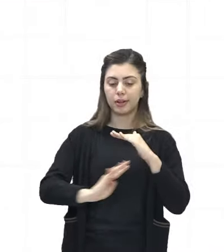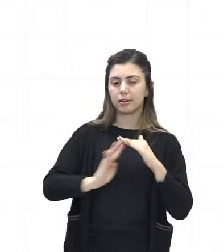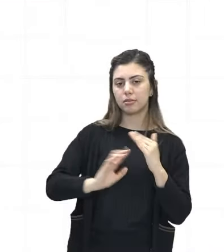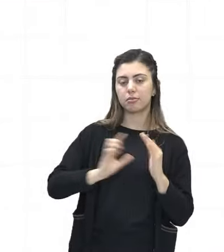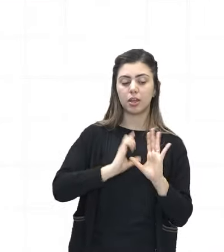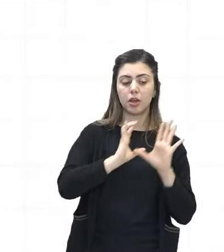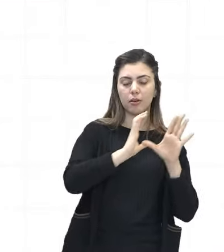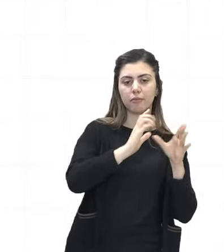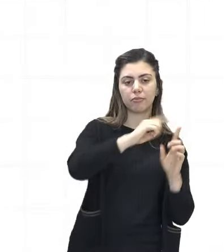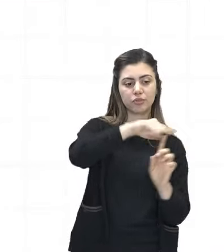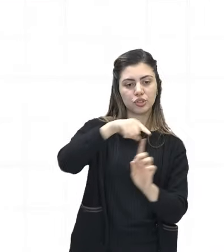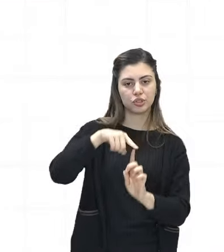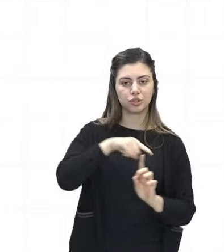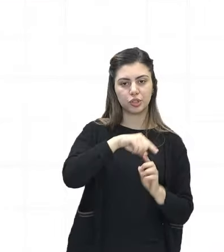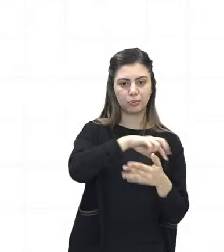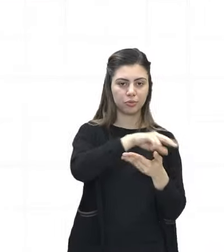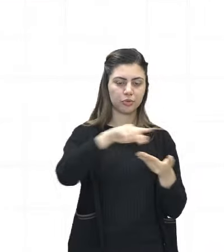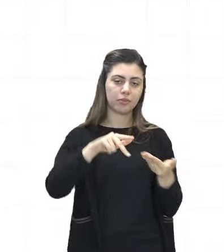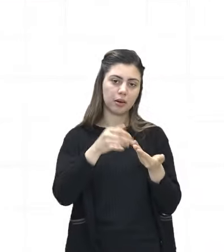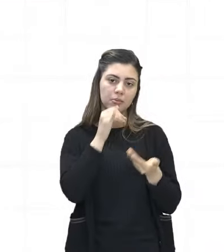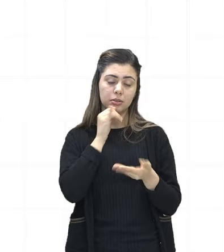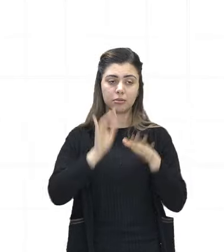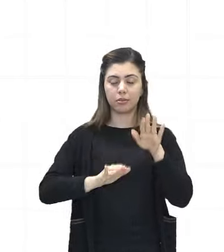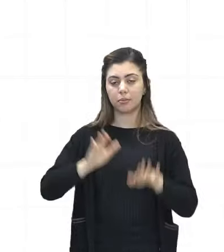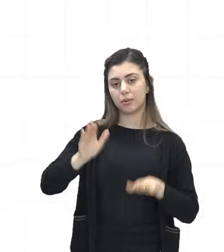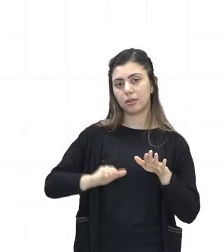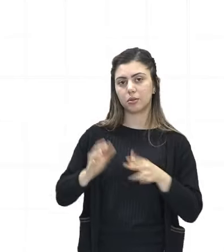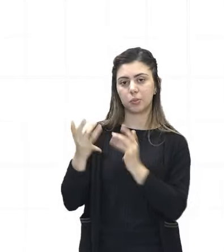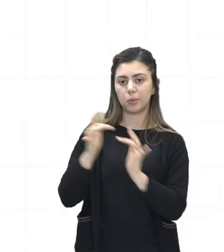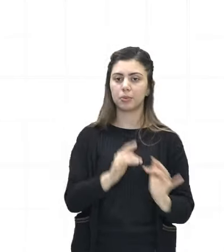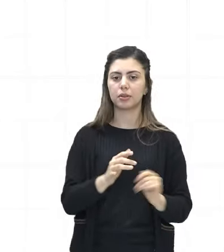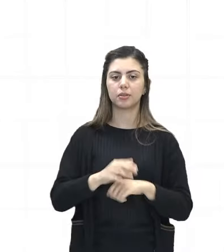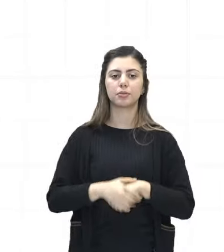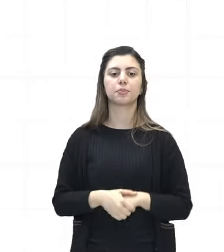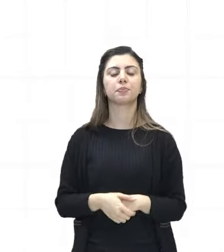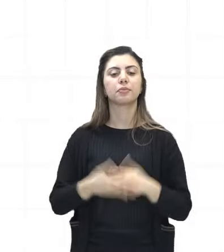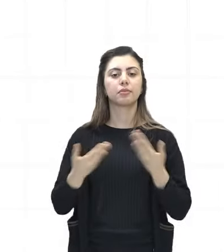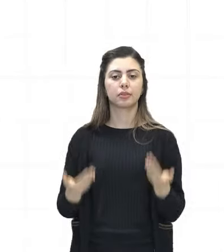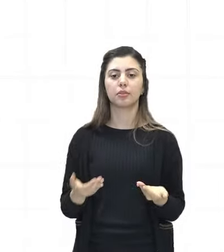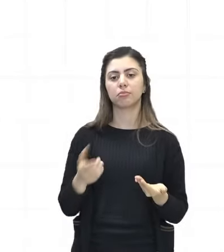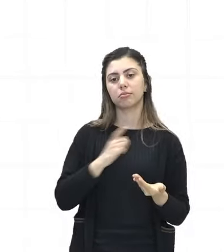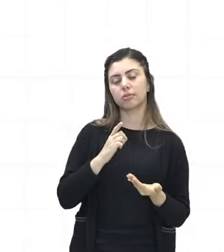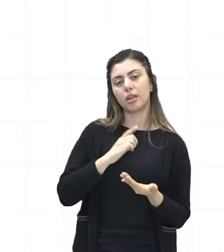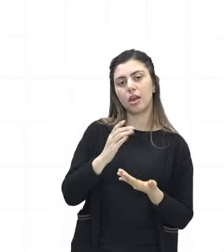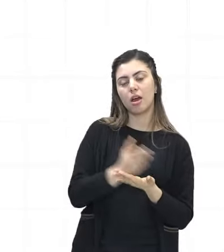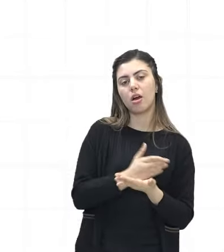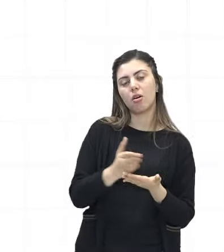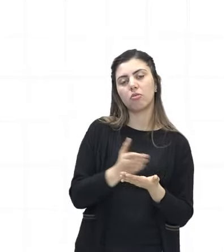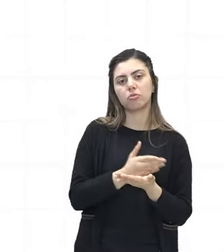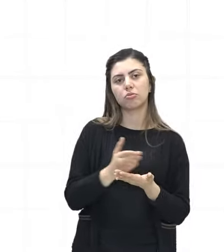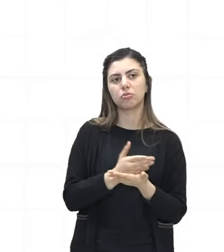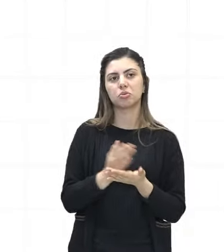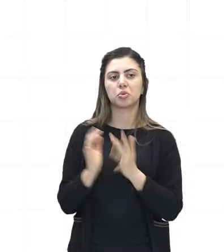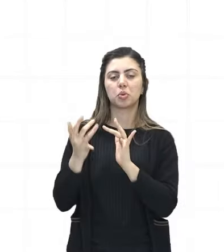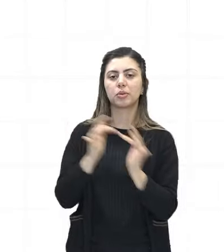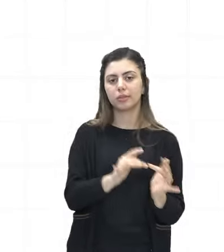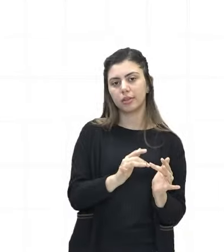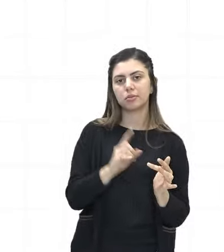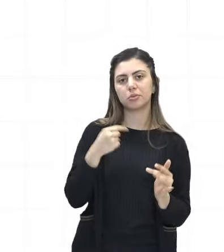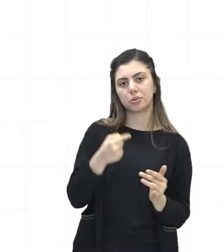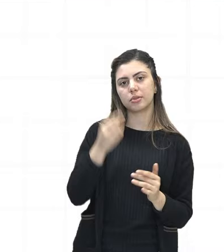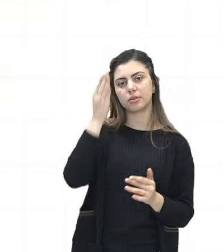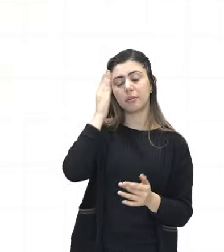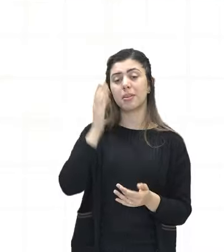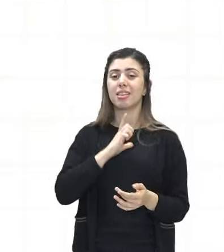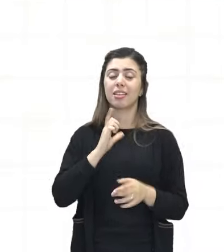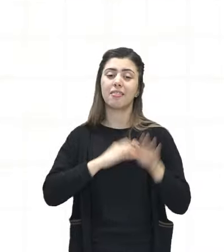classificações de acordo com o espaço em que envolve então de acordo com algumas questões a gente pode ter um tipo de migração e isso pode